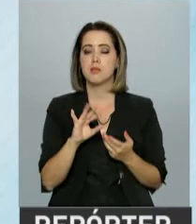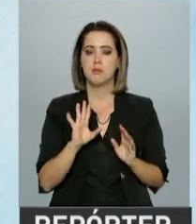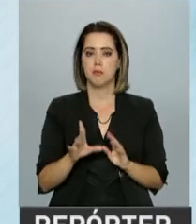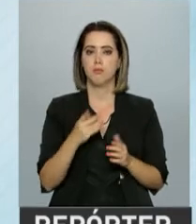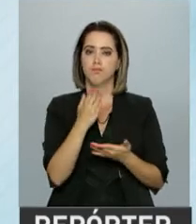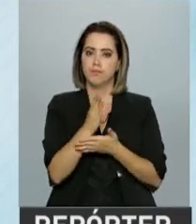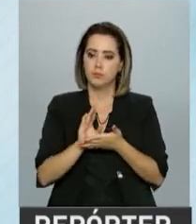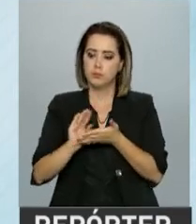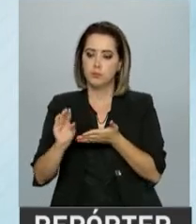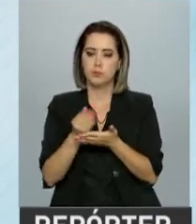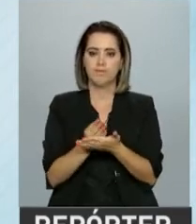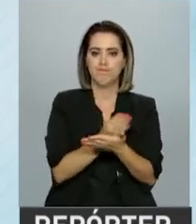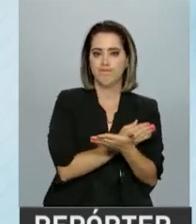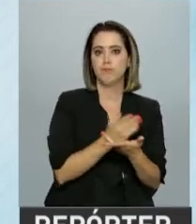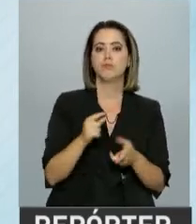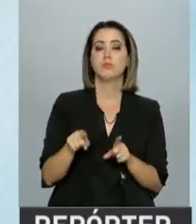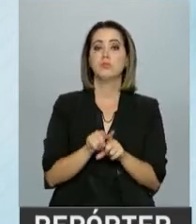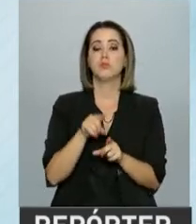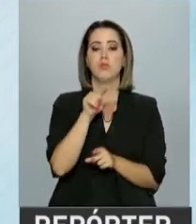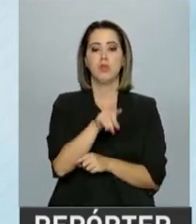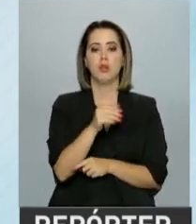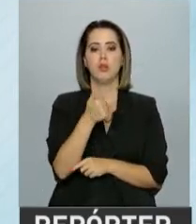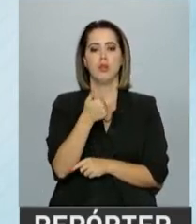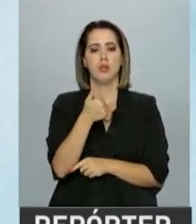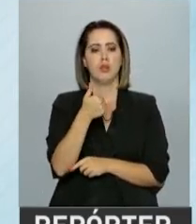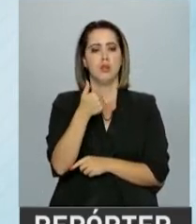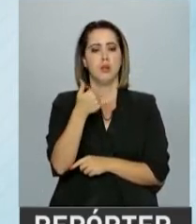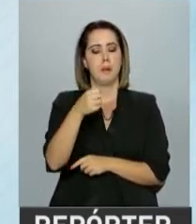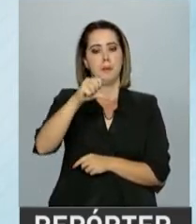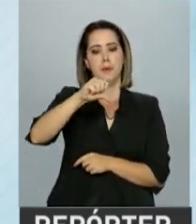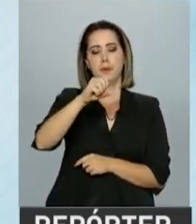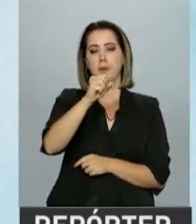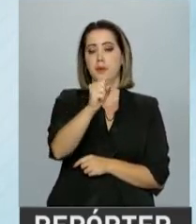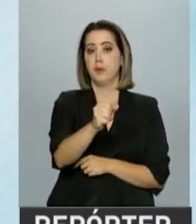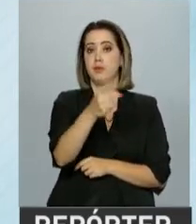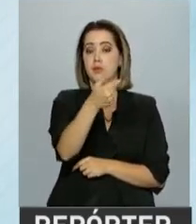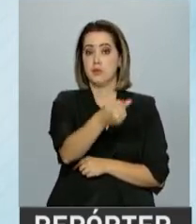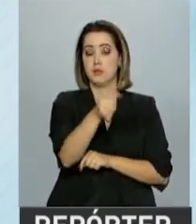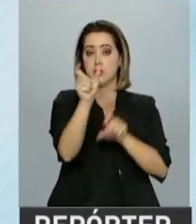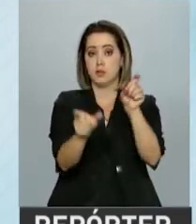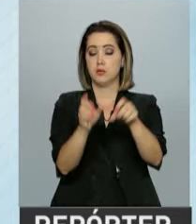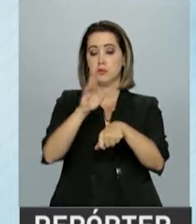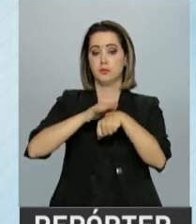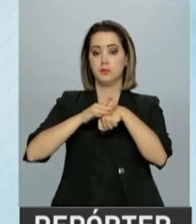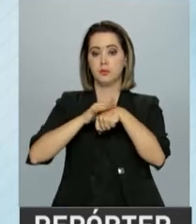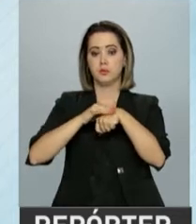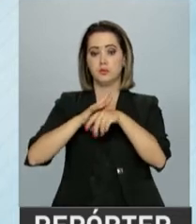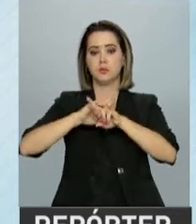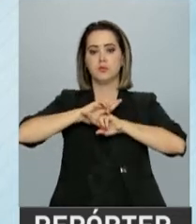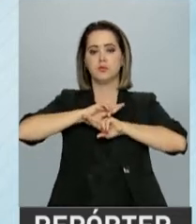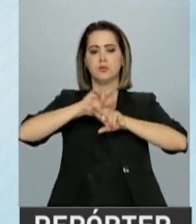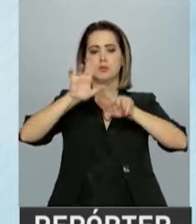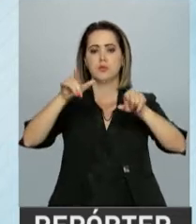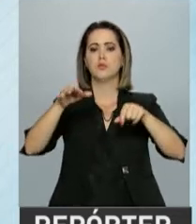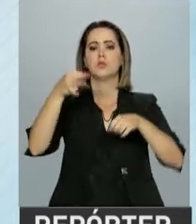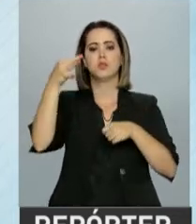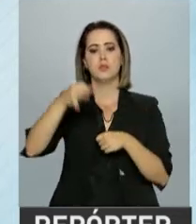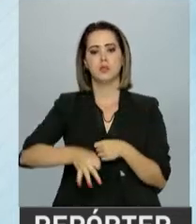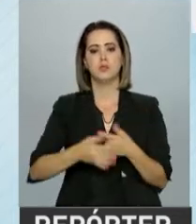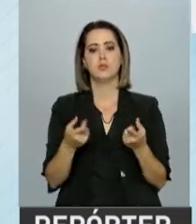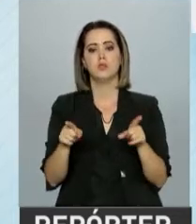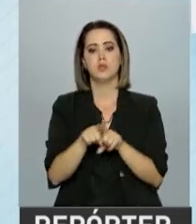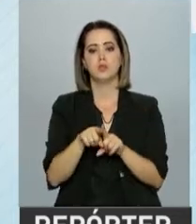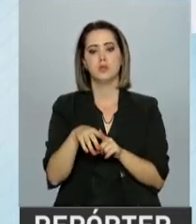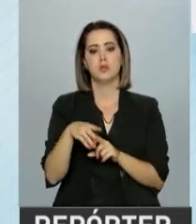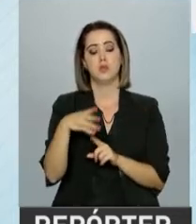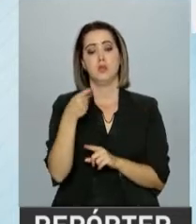notificados 1.987 casos da doença, 586 foram confirmados, 951 descartados